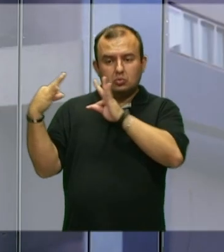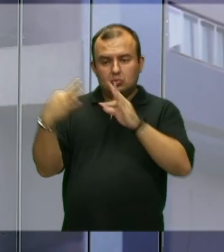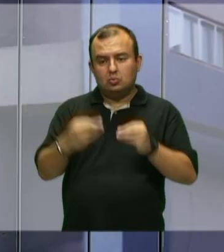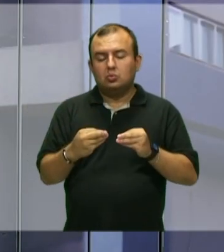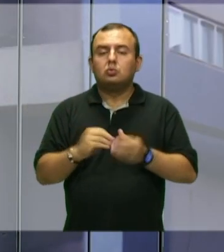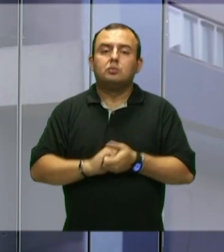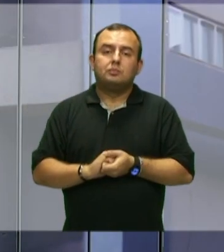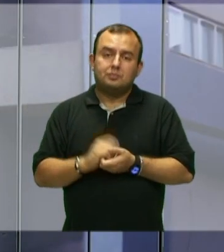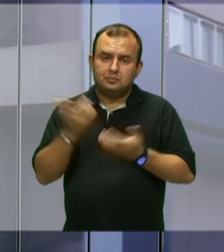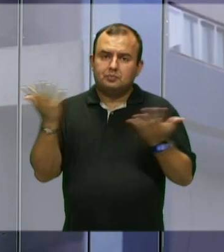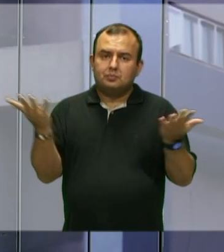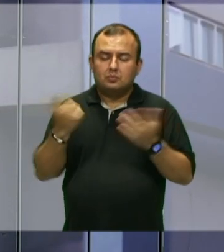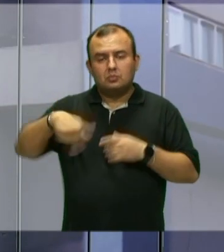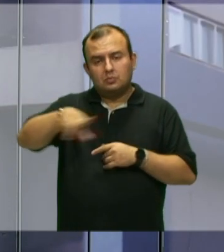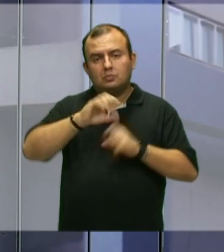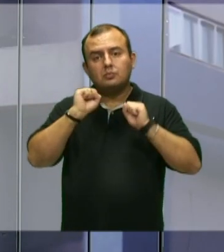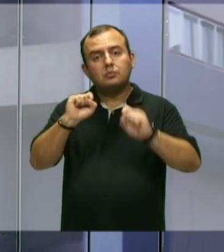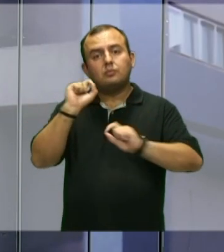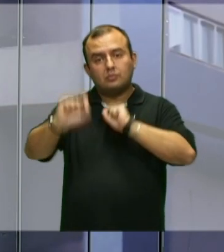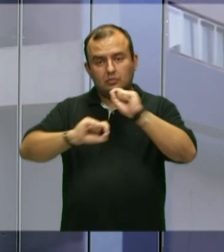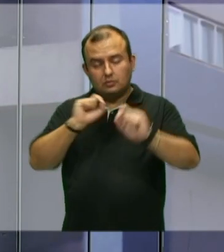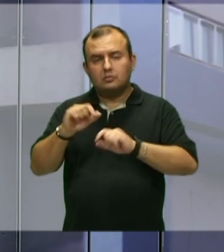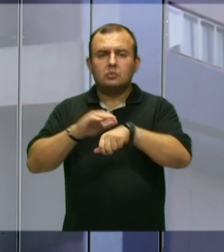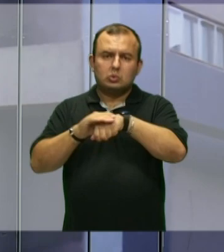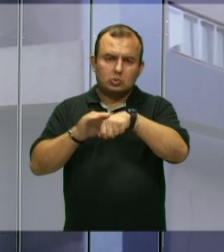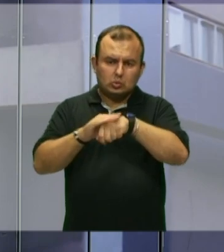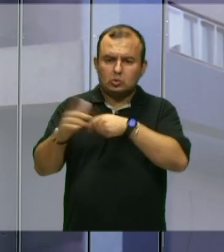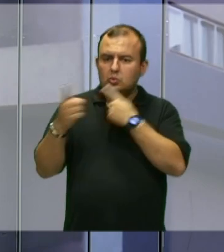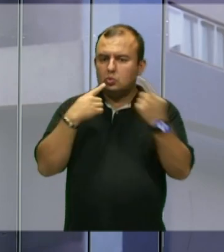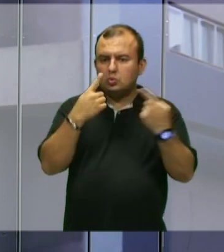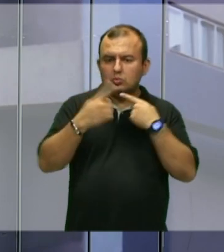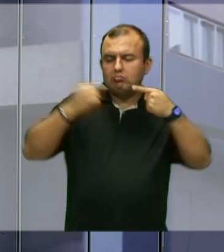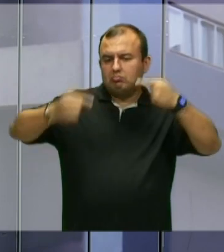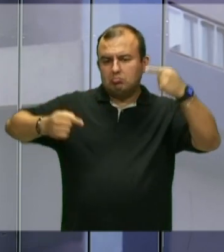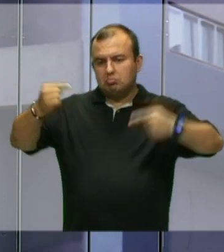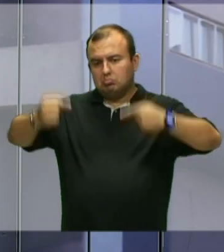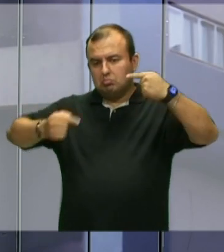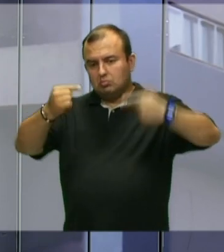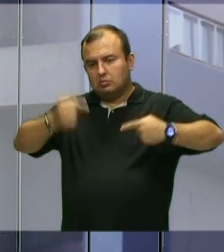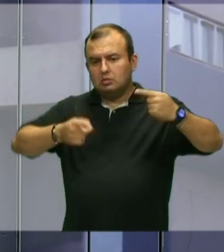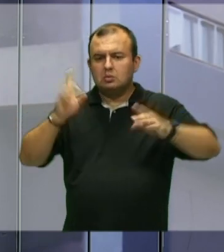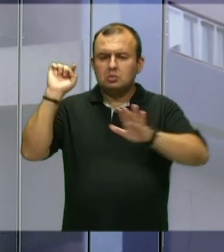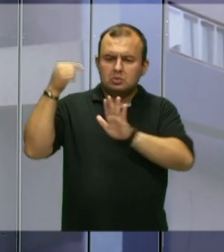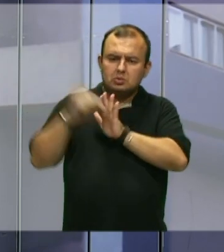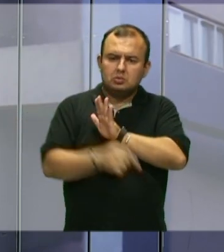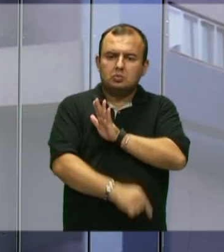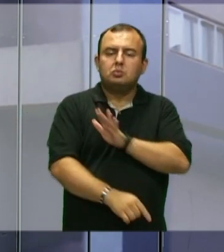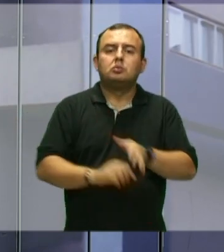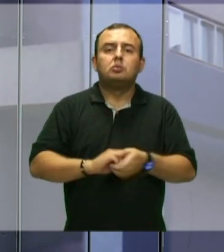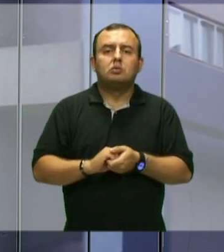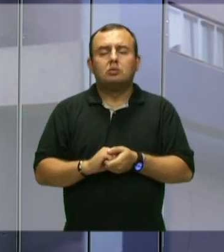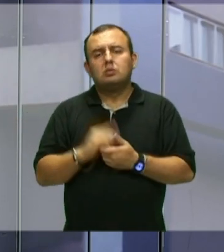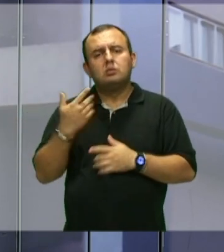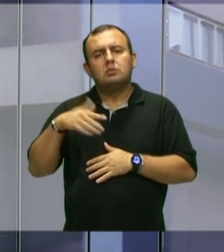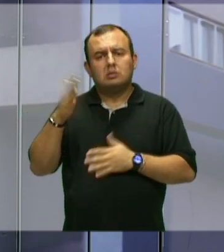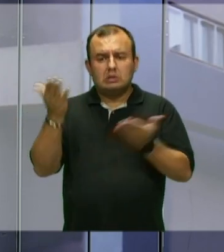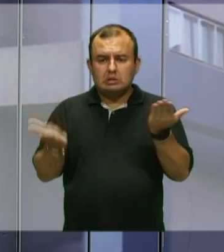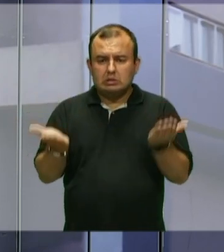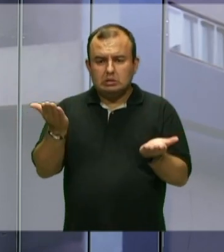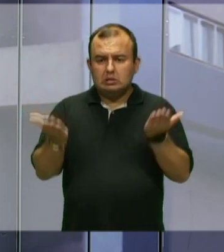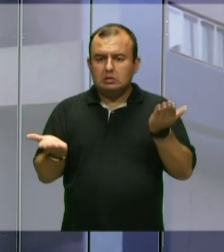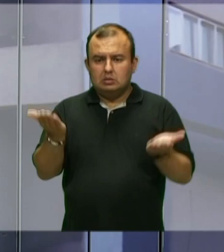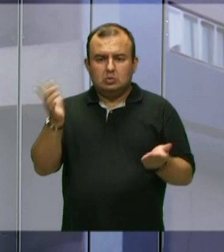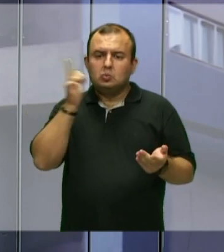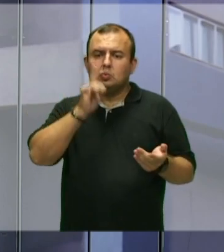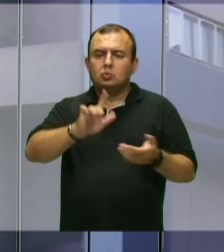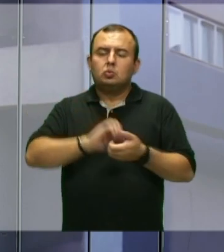Hoje a gente pode, então, ter as conversas, os debates mais aprofundados e de uma forma mais equilibrada,